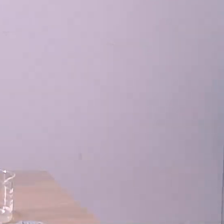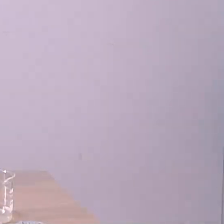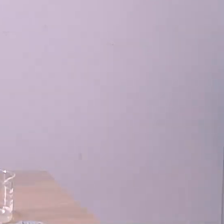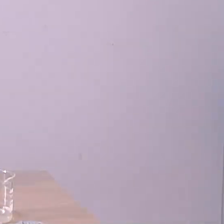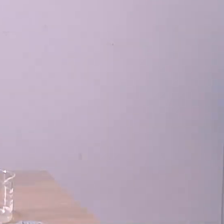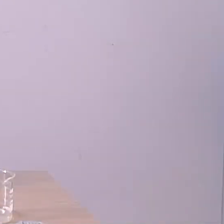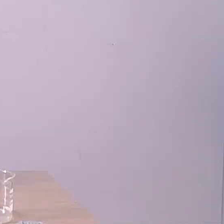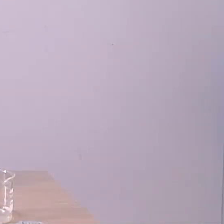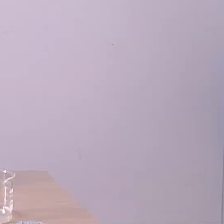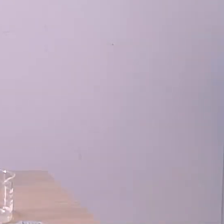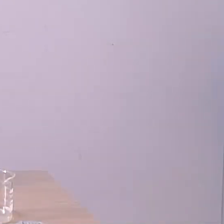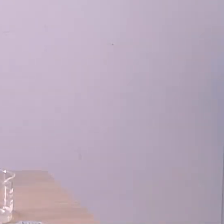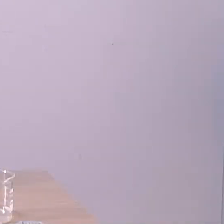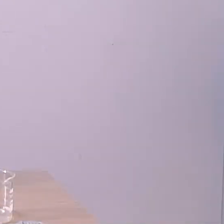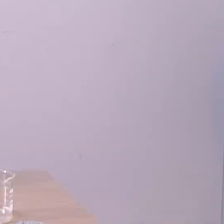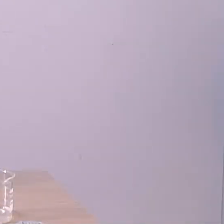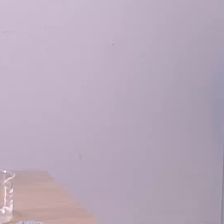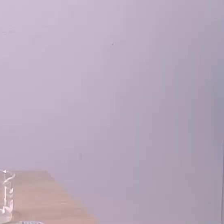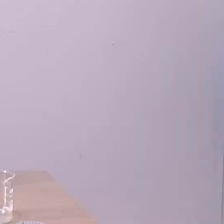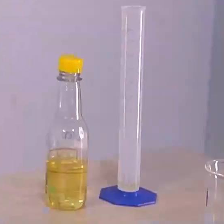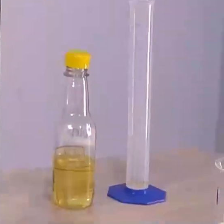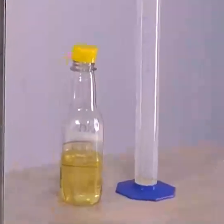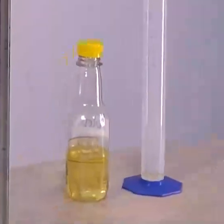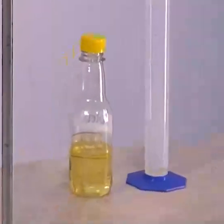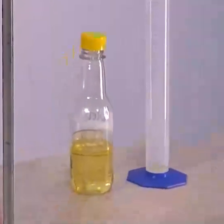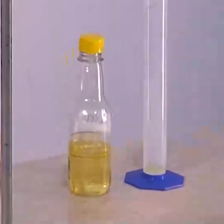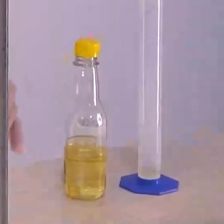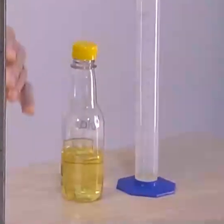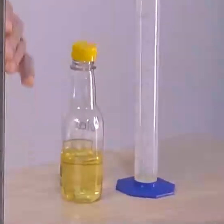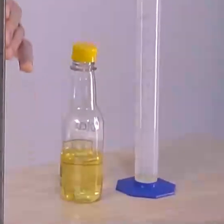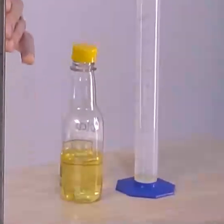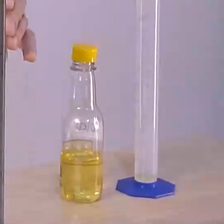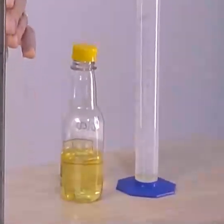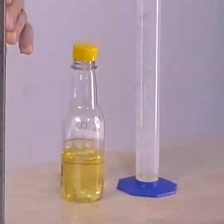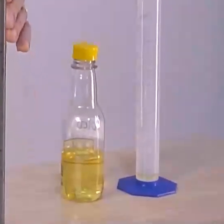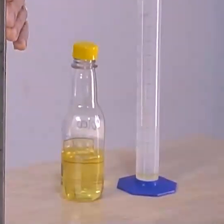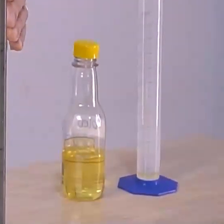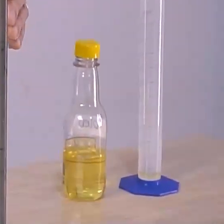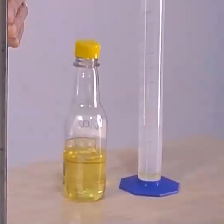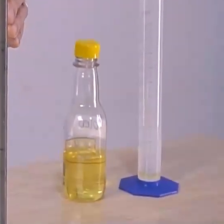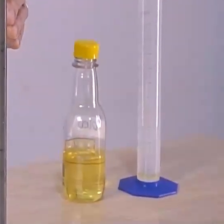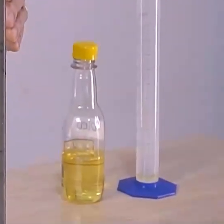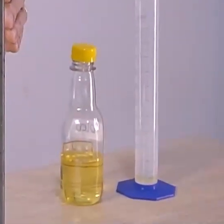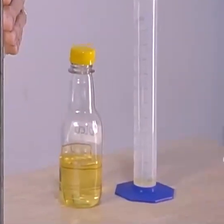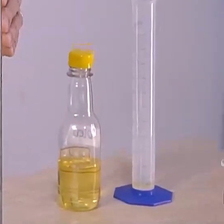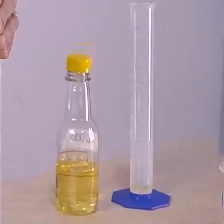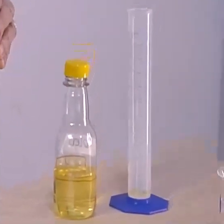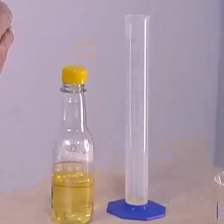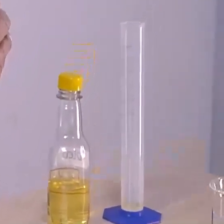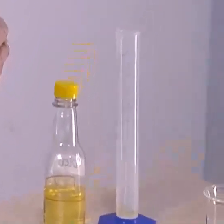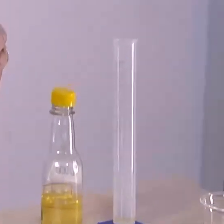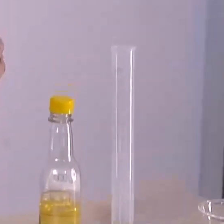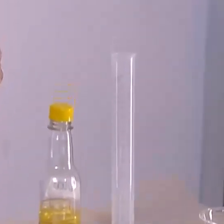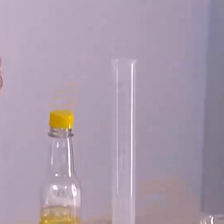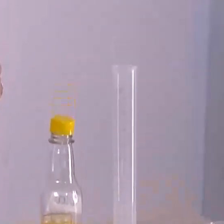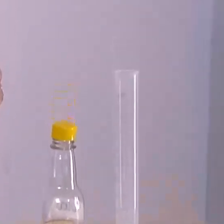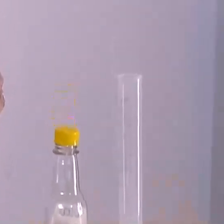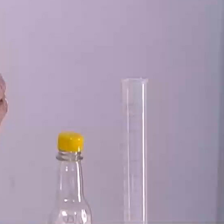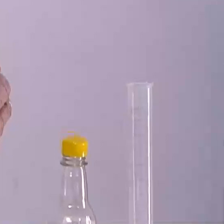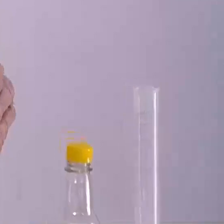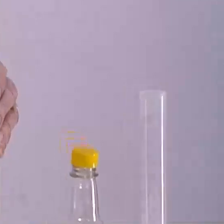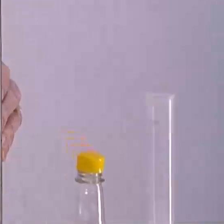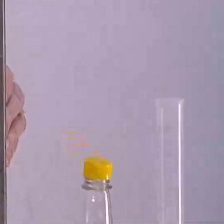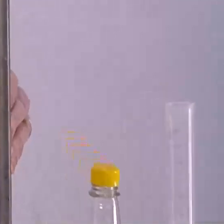Então, para isso, vamos agora lentamente, vou abrir a torneira e você vai